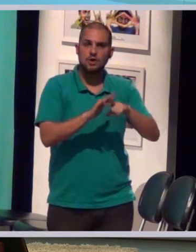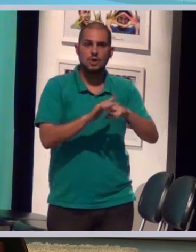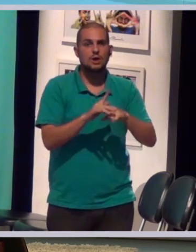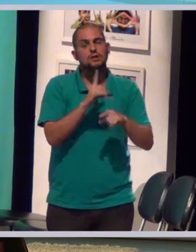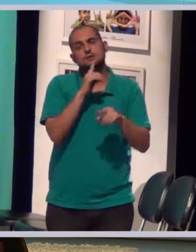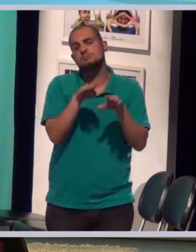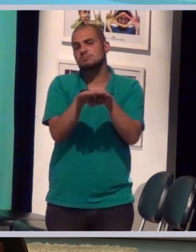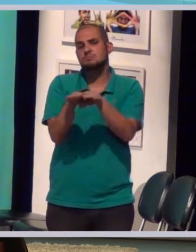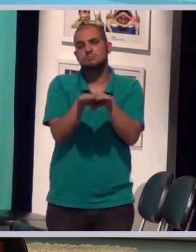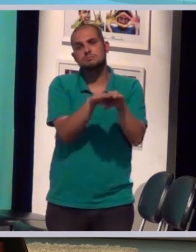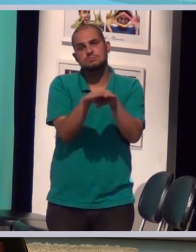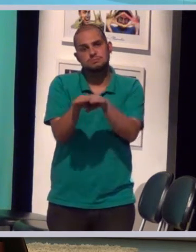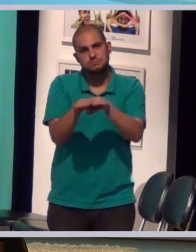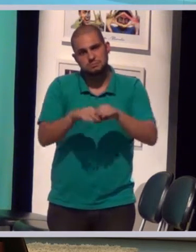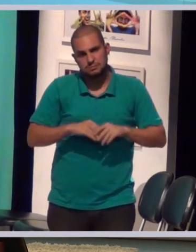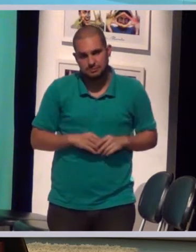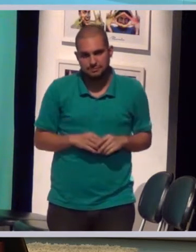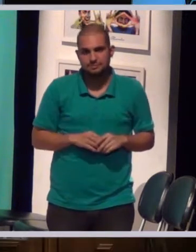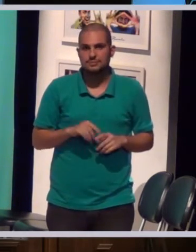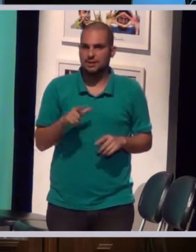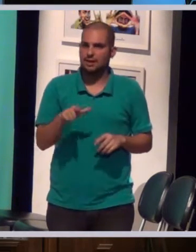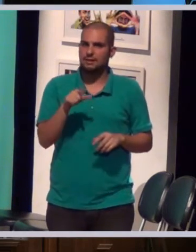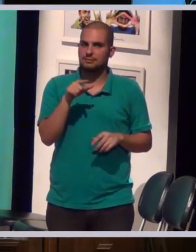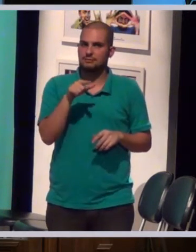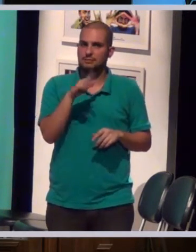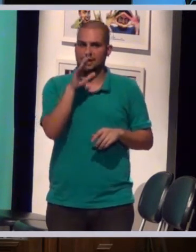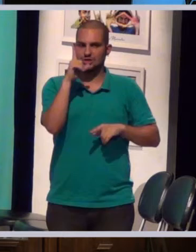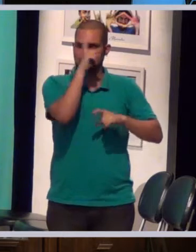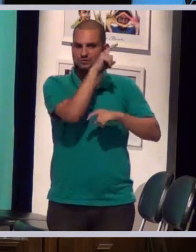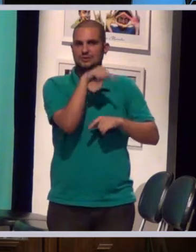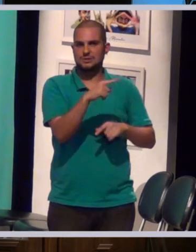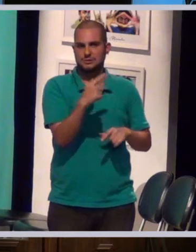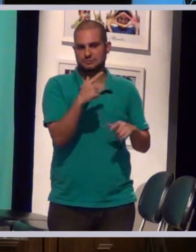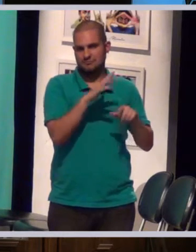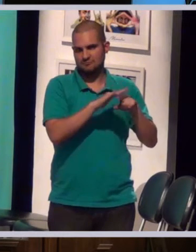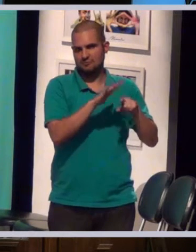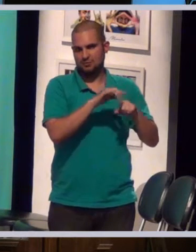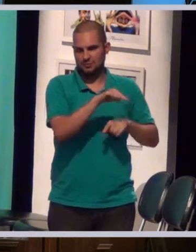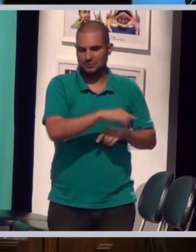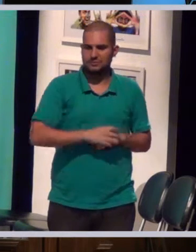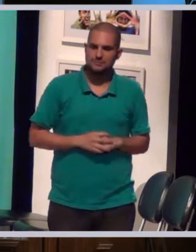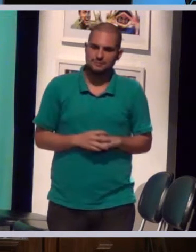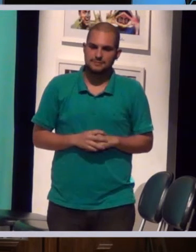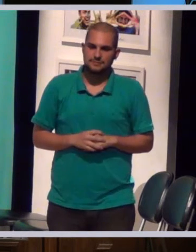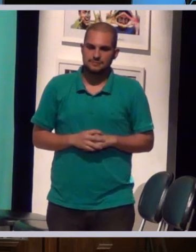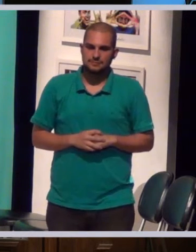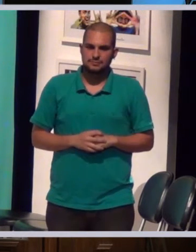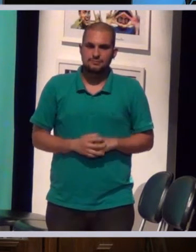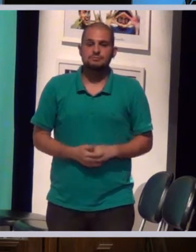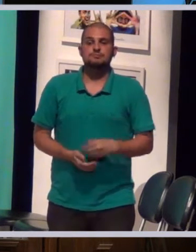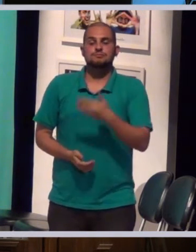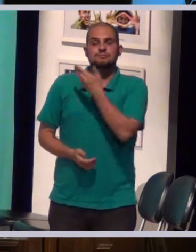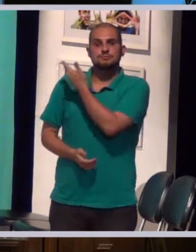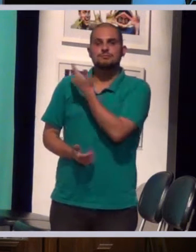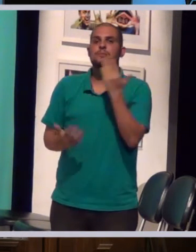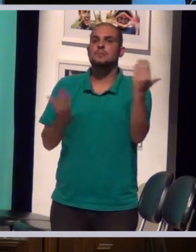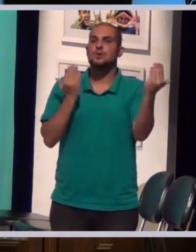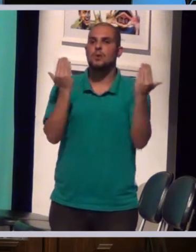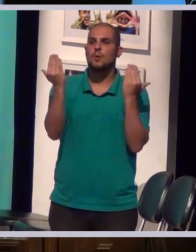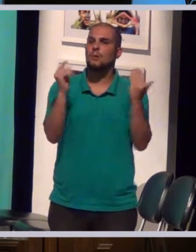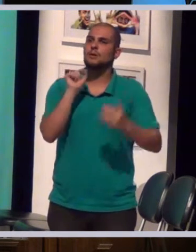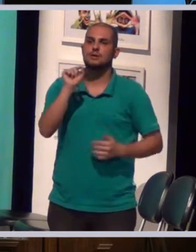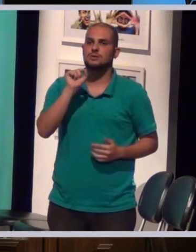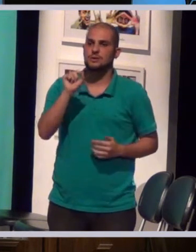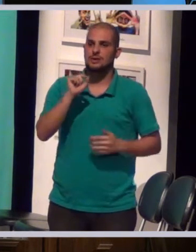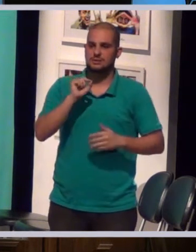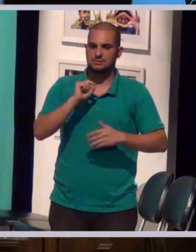no mesmo nível. Essa tarefa teve um pouco mais de dificuldade para elas. Aqui eu comparo o desempenho de